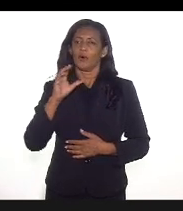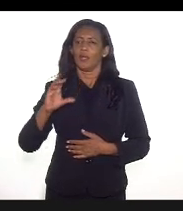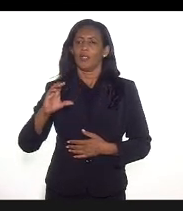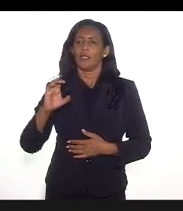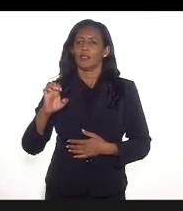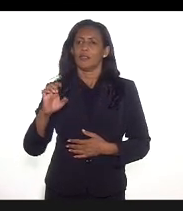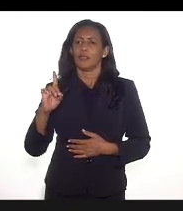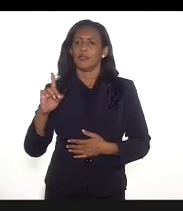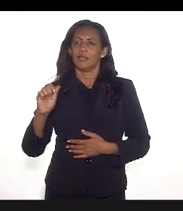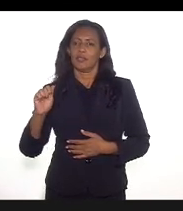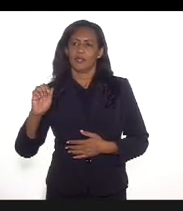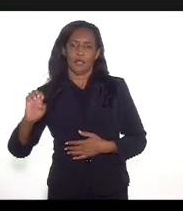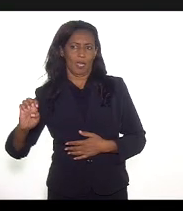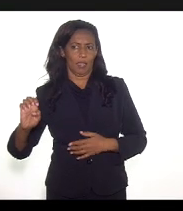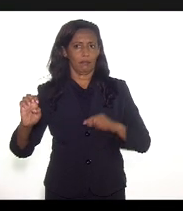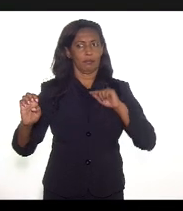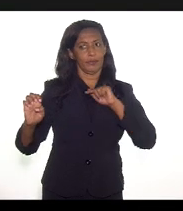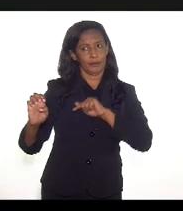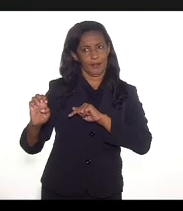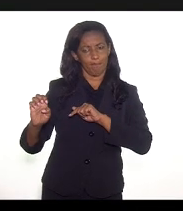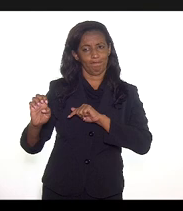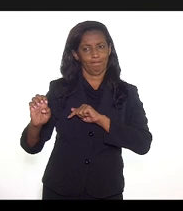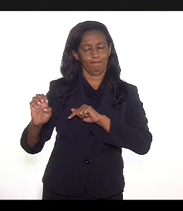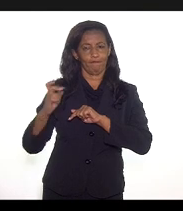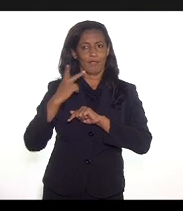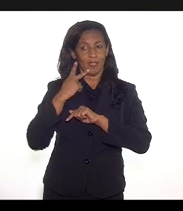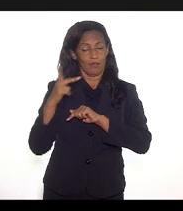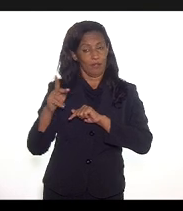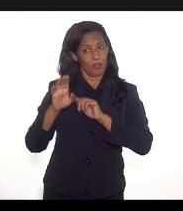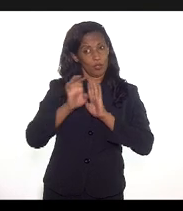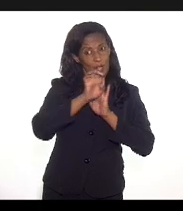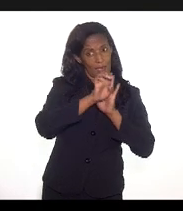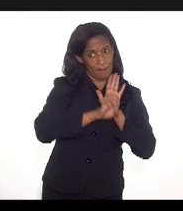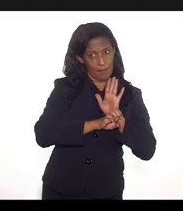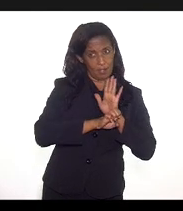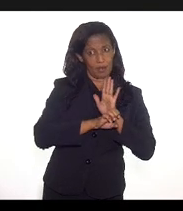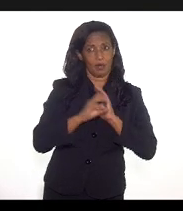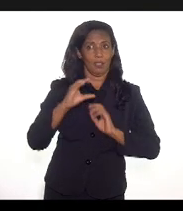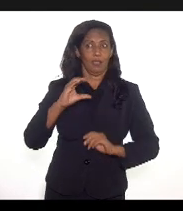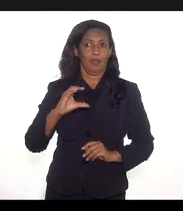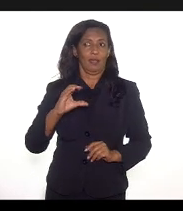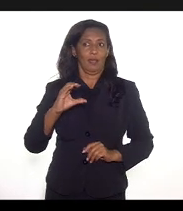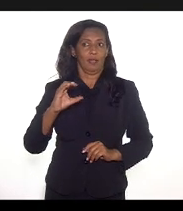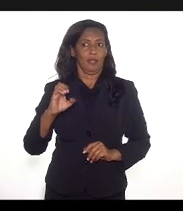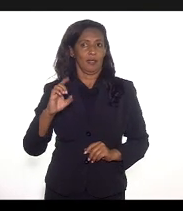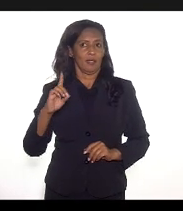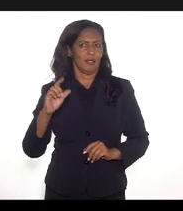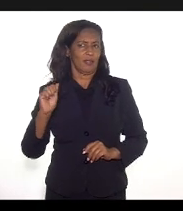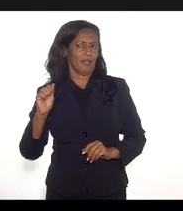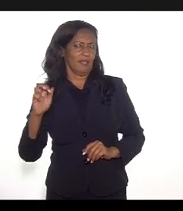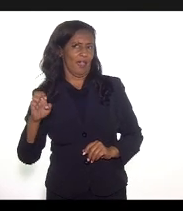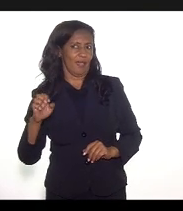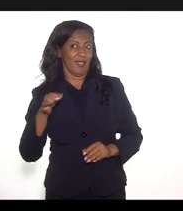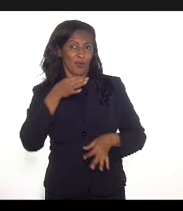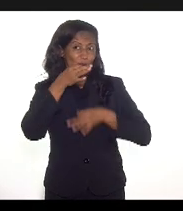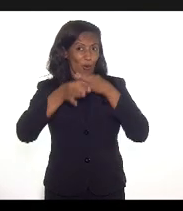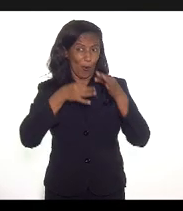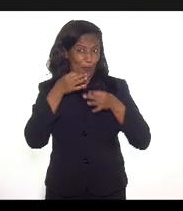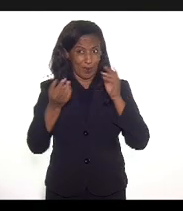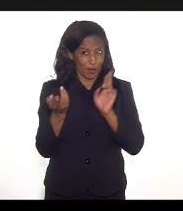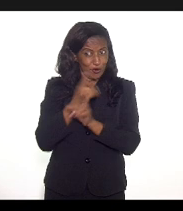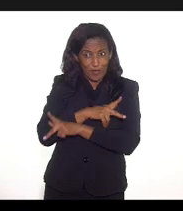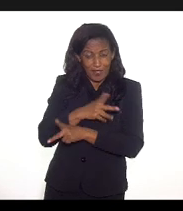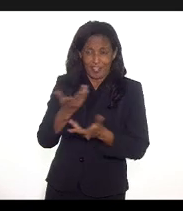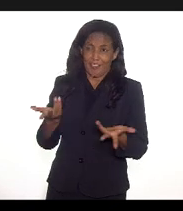Vossa Excelência falou há pouco de uma emenda da questão da SEDAI. E eu tenho divergências na posição de